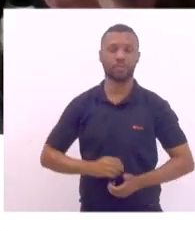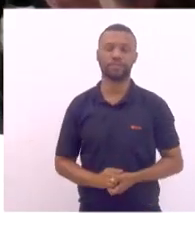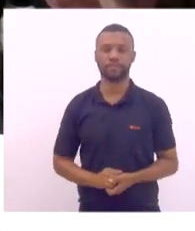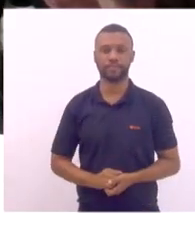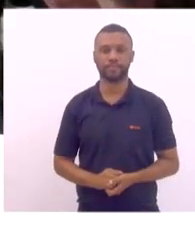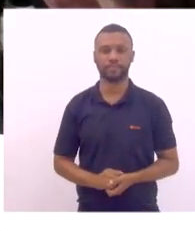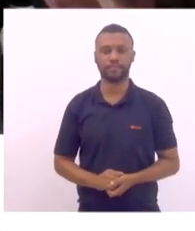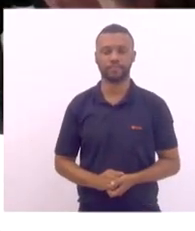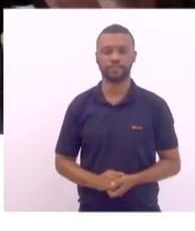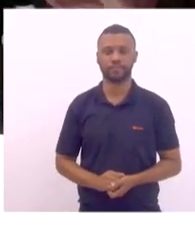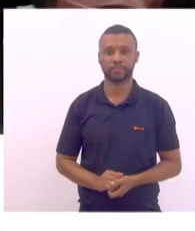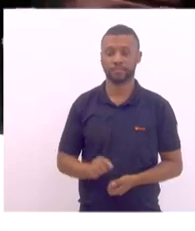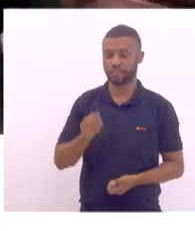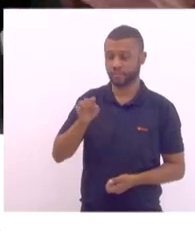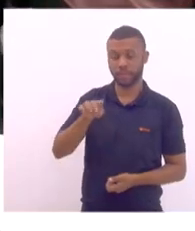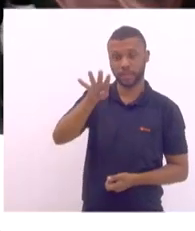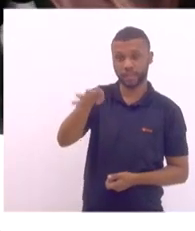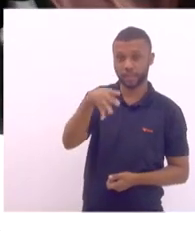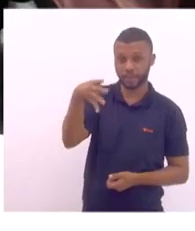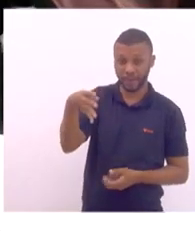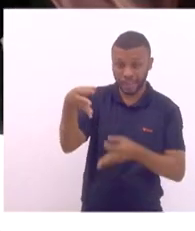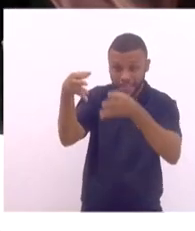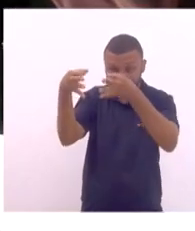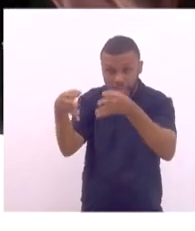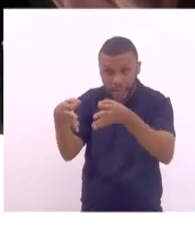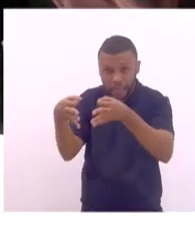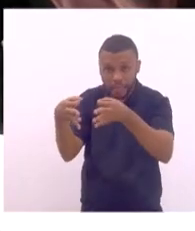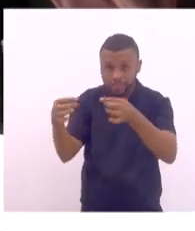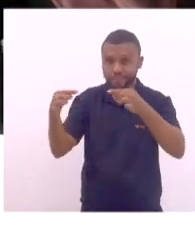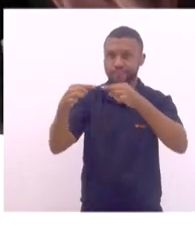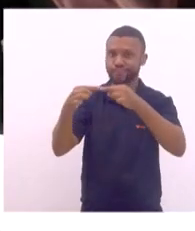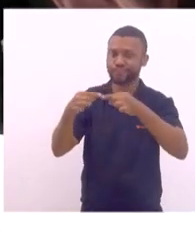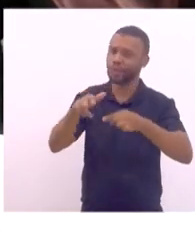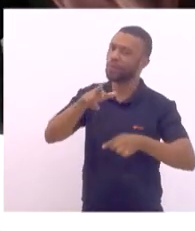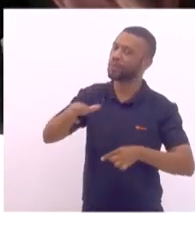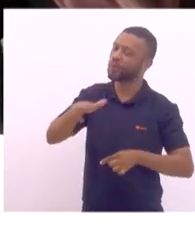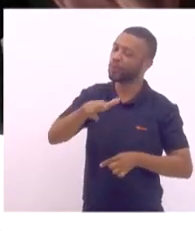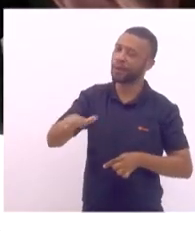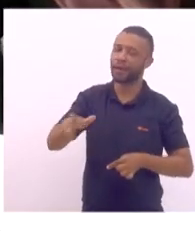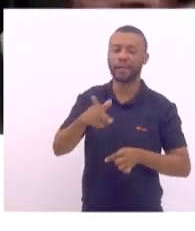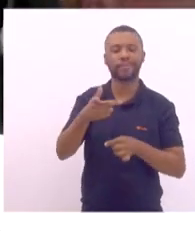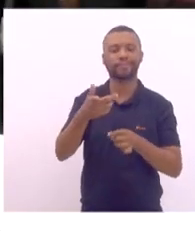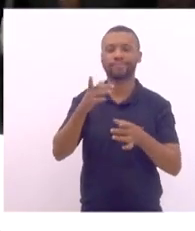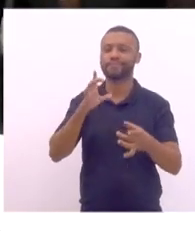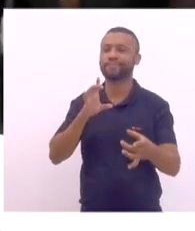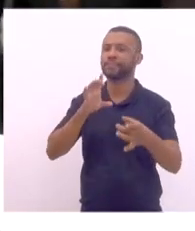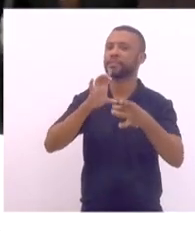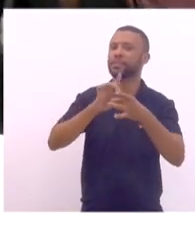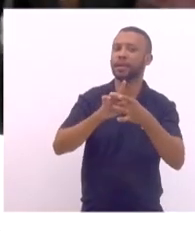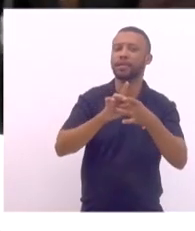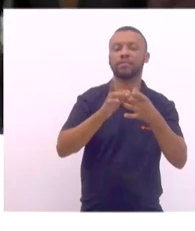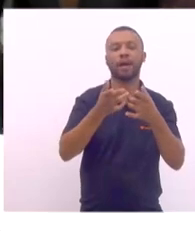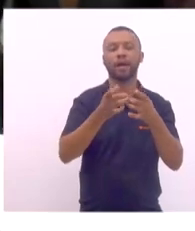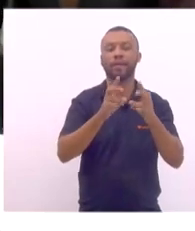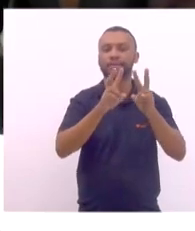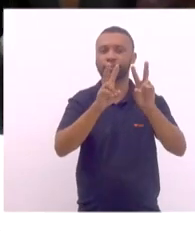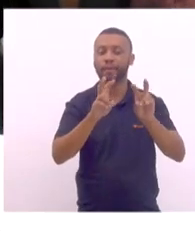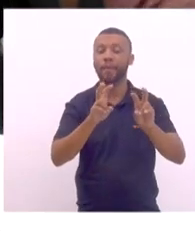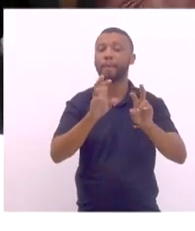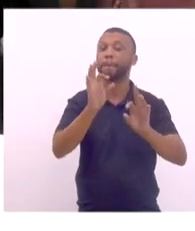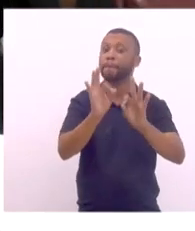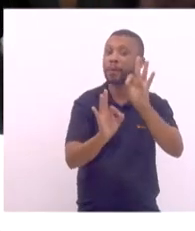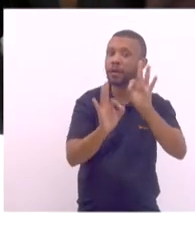E essa não era a tabela justa e correta em relação a esse plano de cargos e